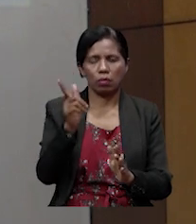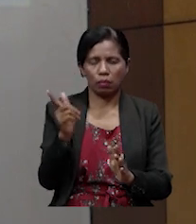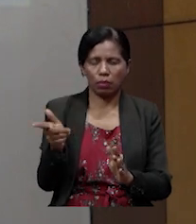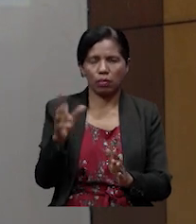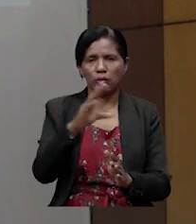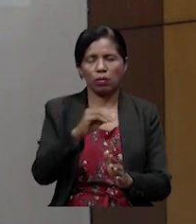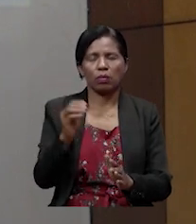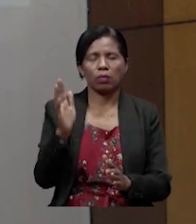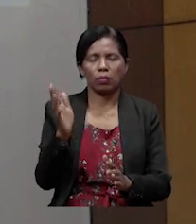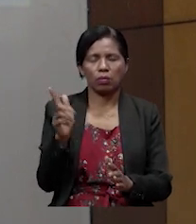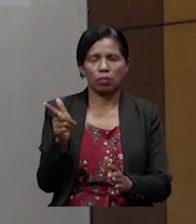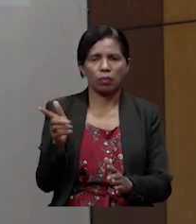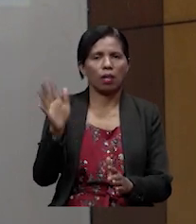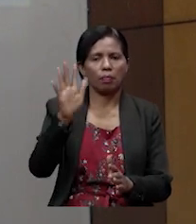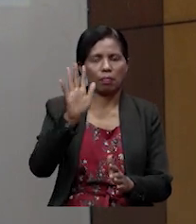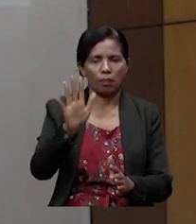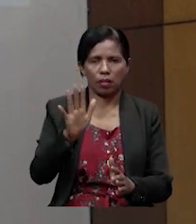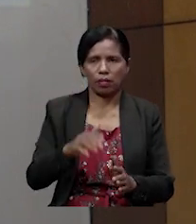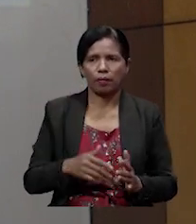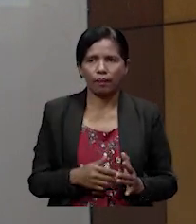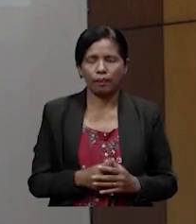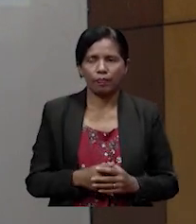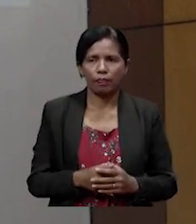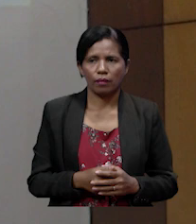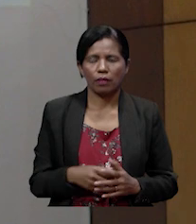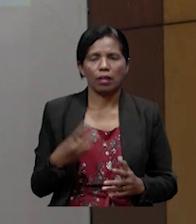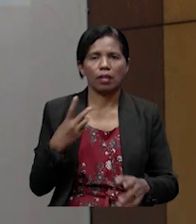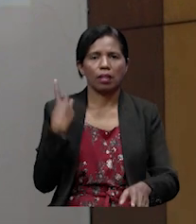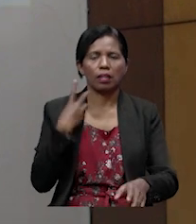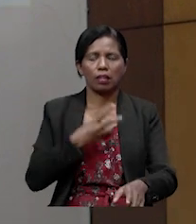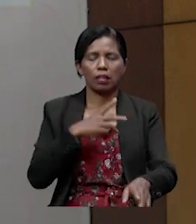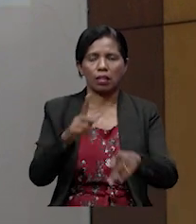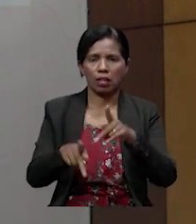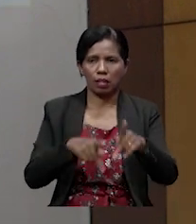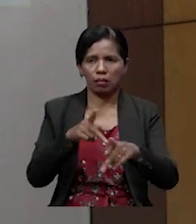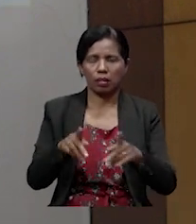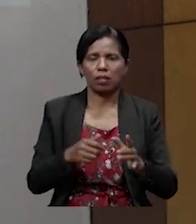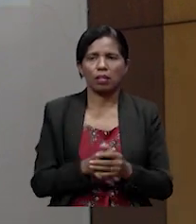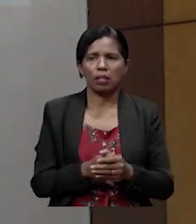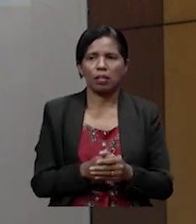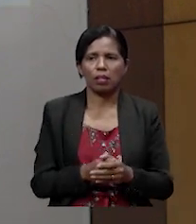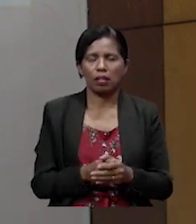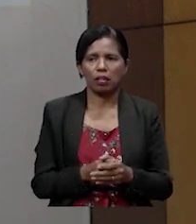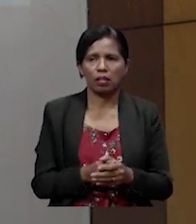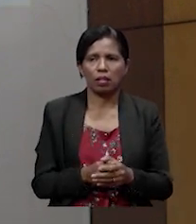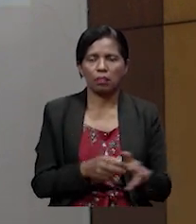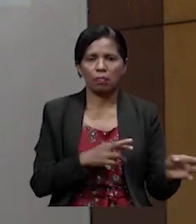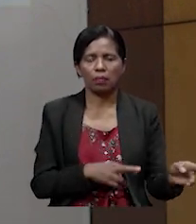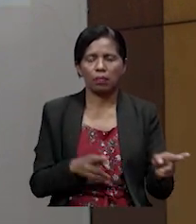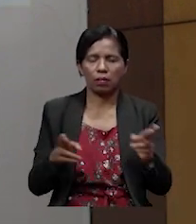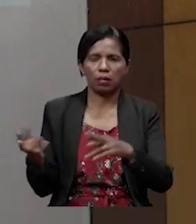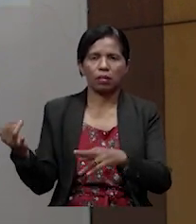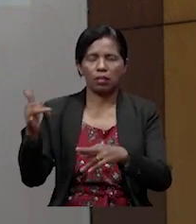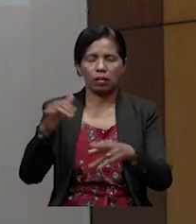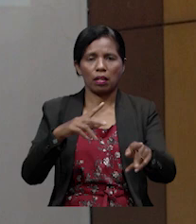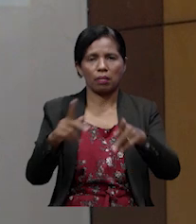centavos ne ma ka itania maluk sira nebe loke pronto sira ihe empresa ki ko an